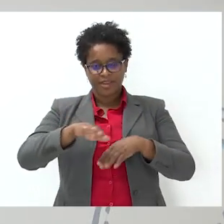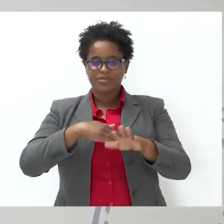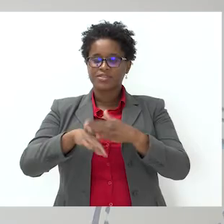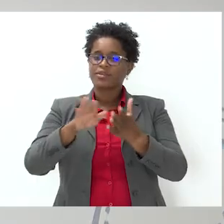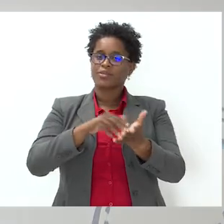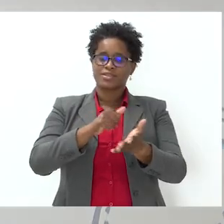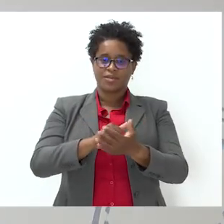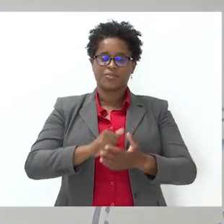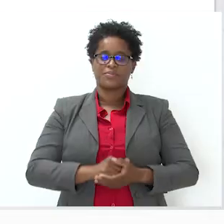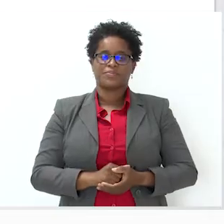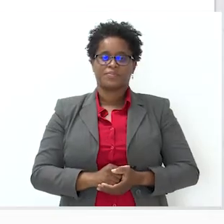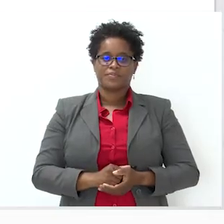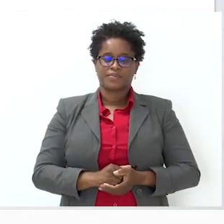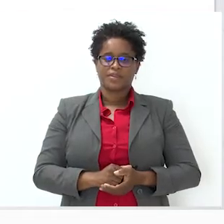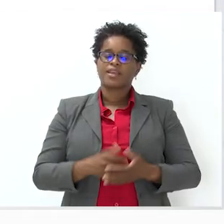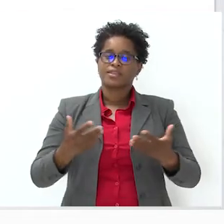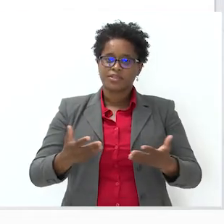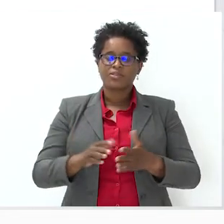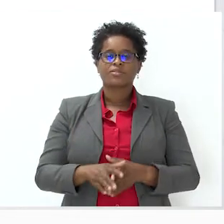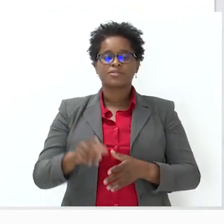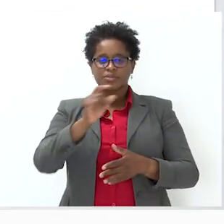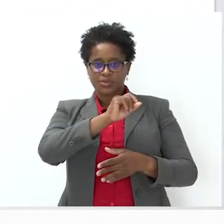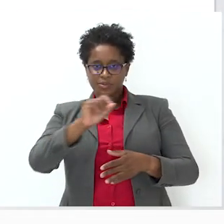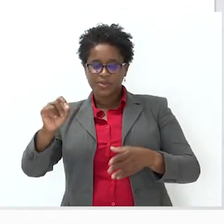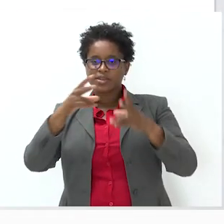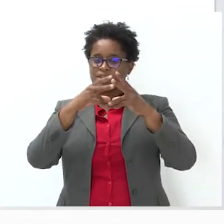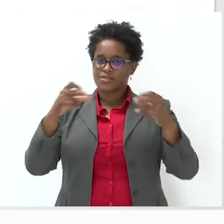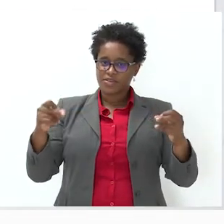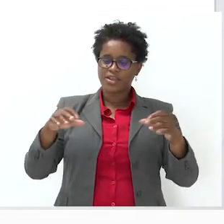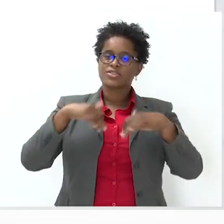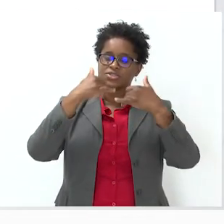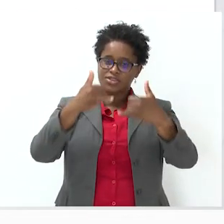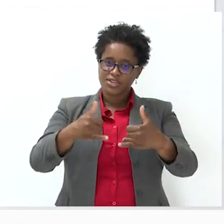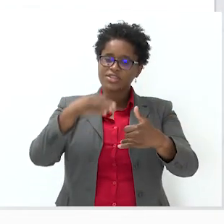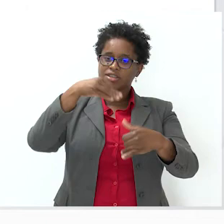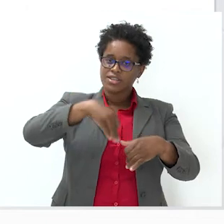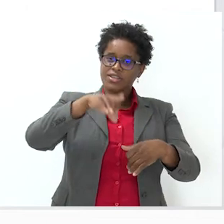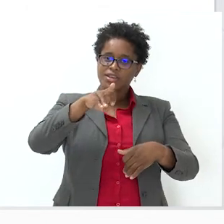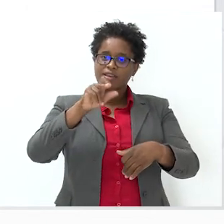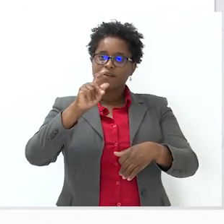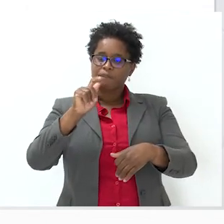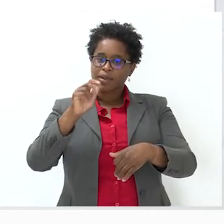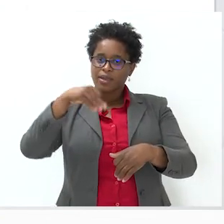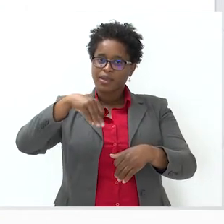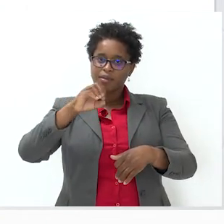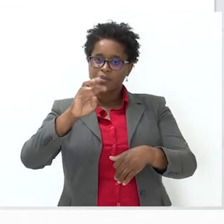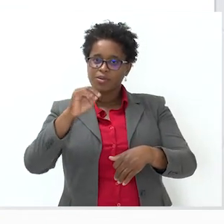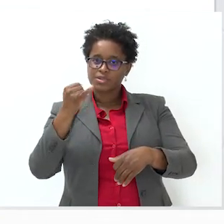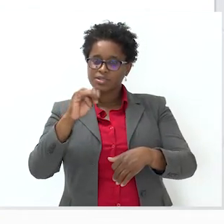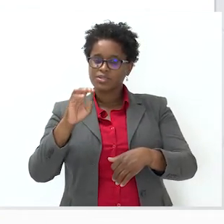à correção. Então, sublinha nas frases as seguintes preposições